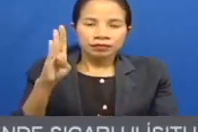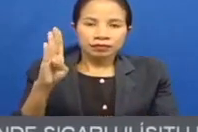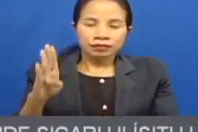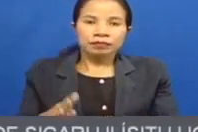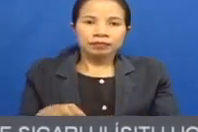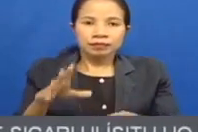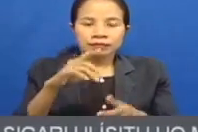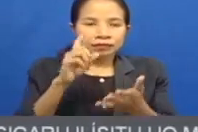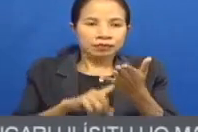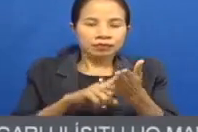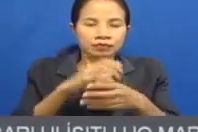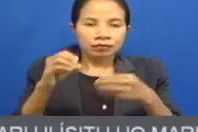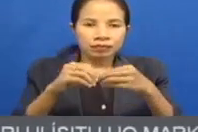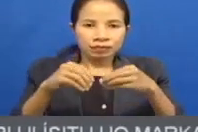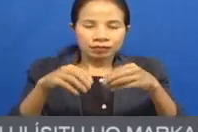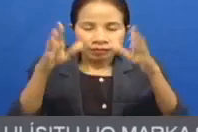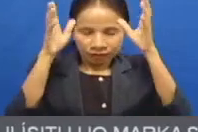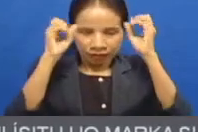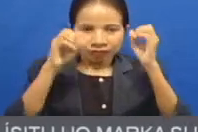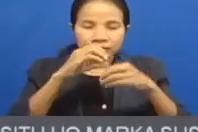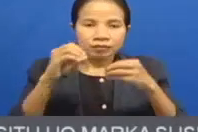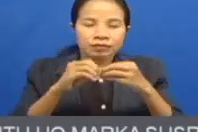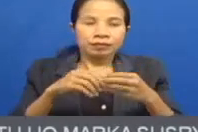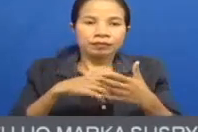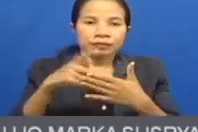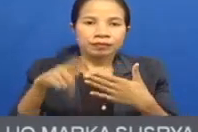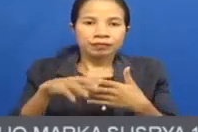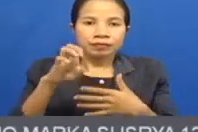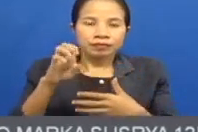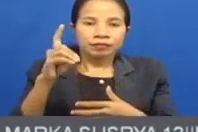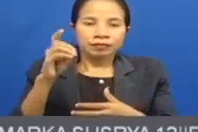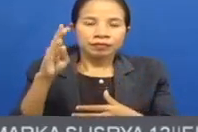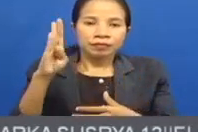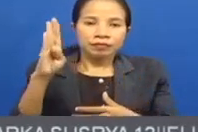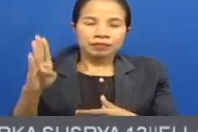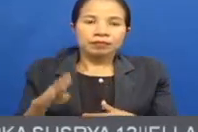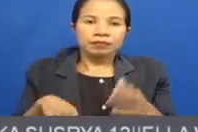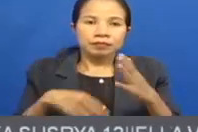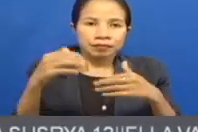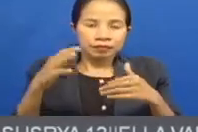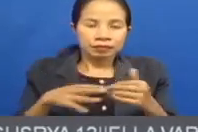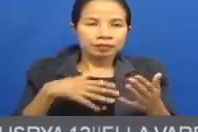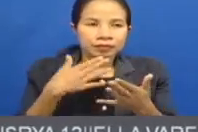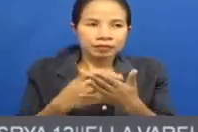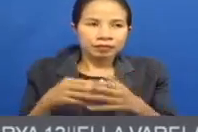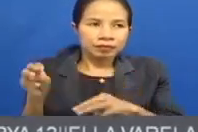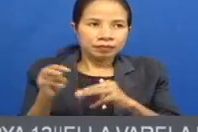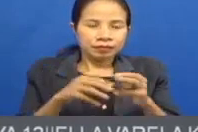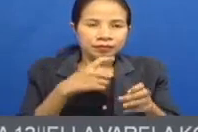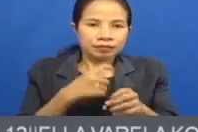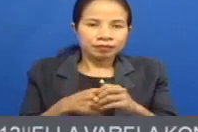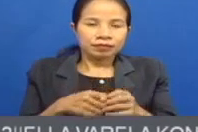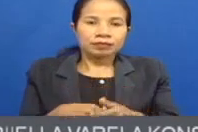da República com o programa ADB Nian, ba infraestrutura, nebe resiliente para mudança climática